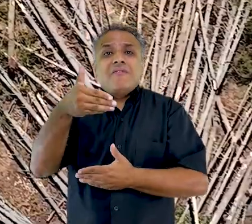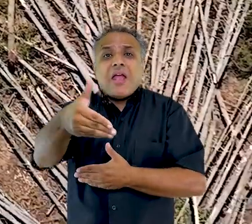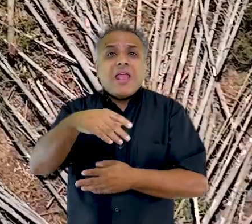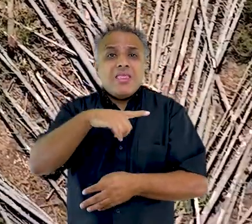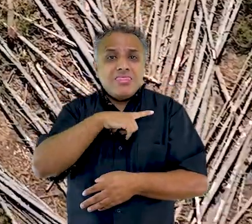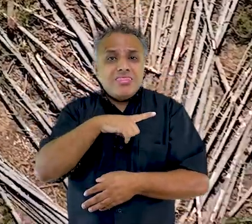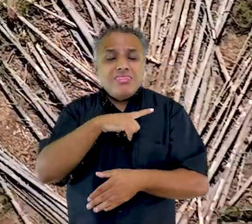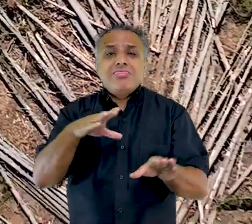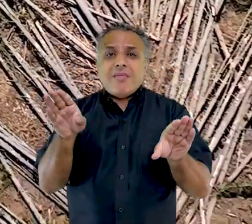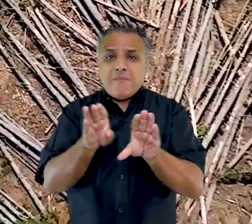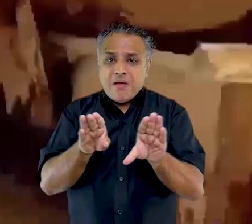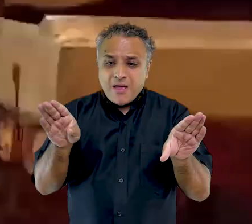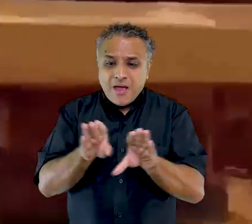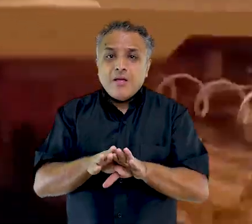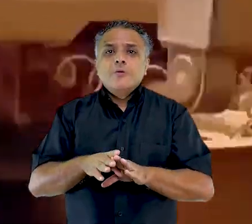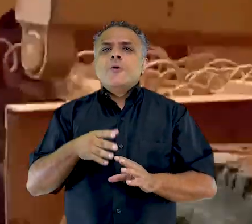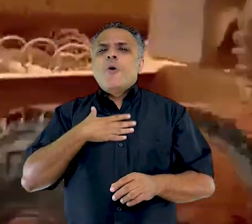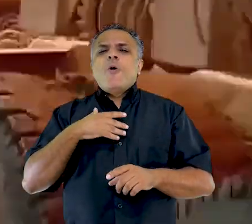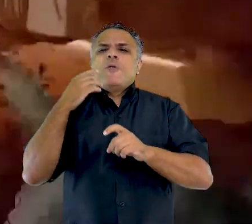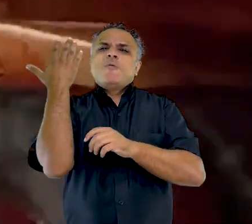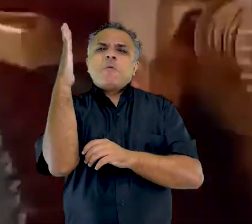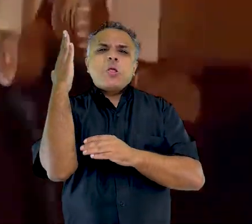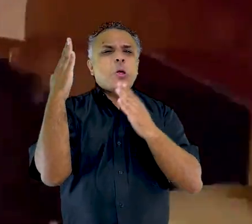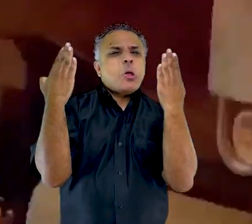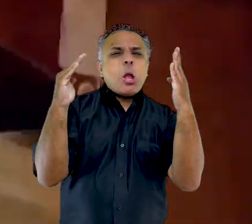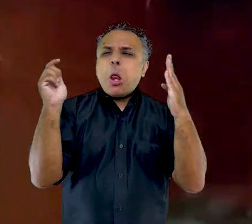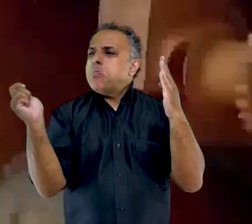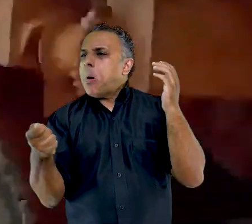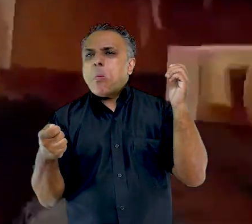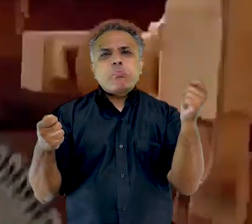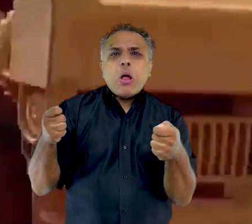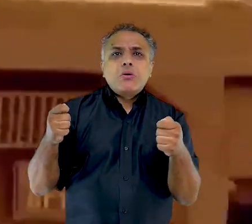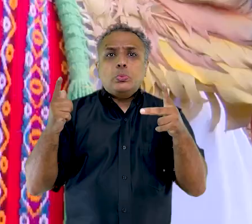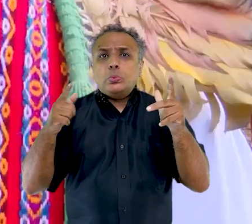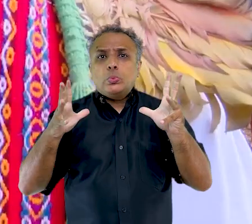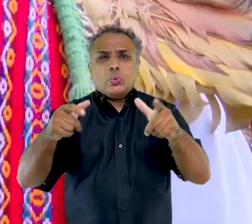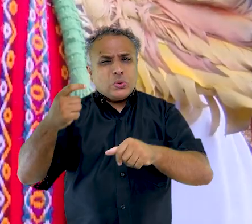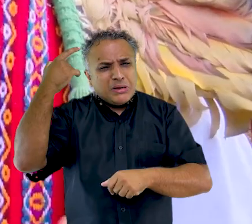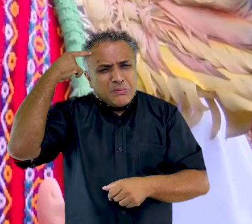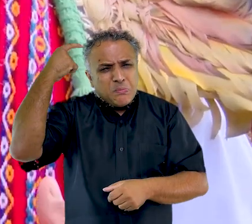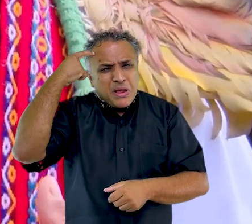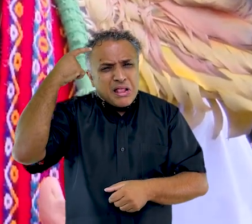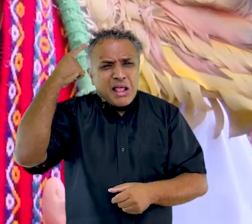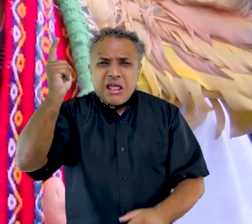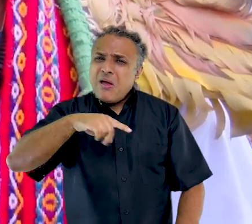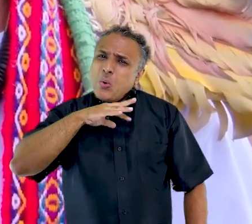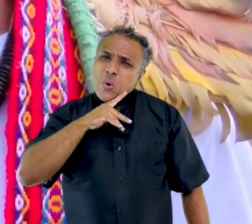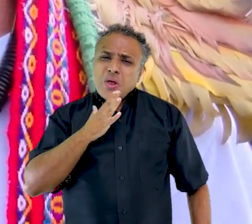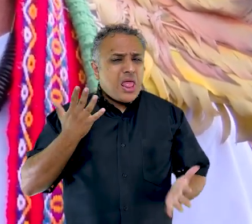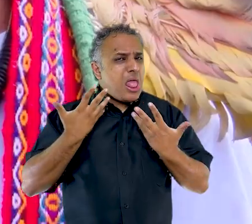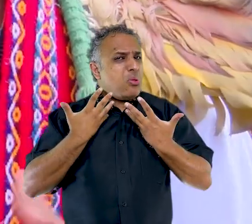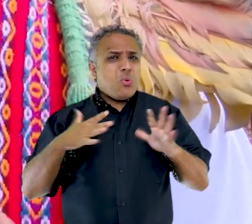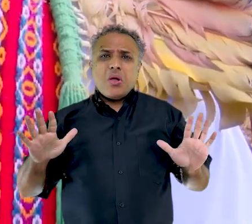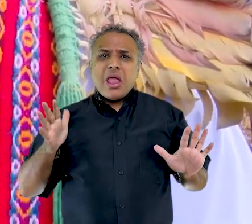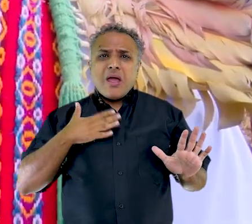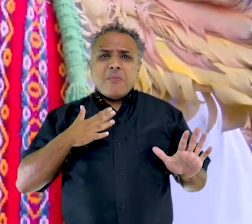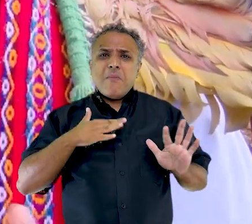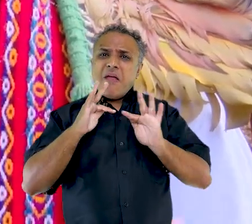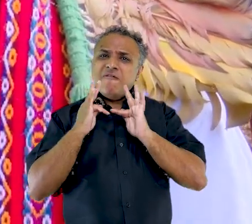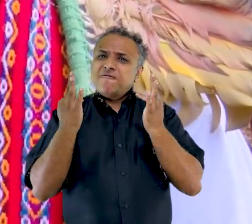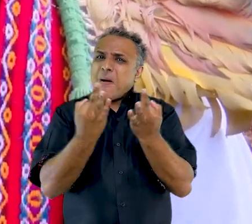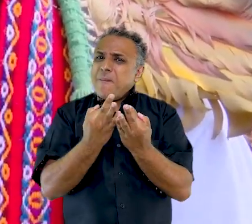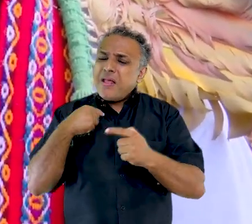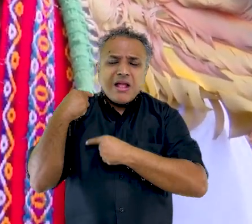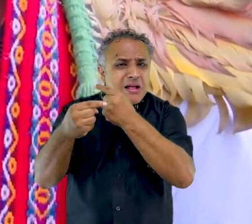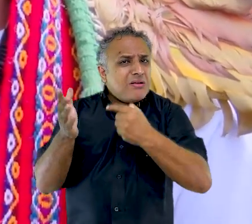também os garimpeiros, os madeireiros, né, tudo que nós pensar que é de ruim. E eu não quero para os meus parentes, assim como eu não quero para mim,